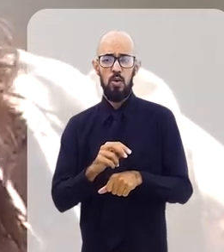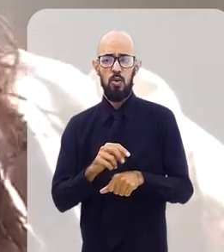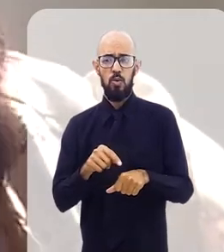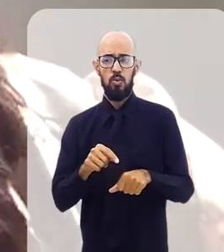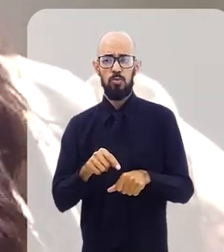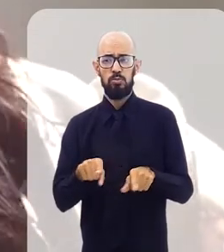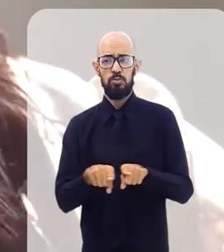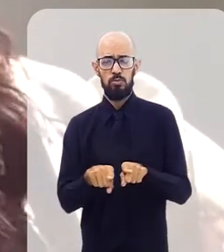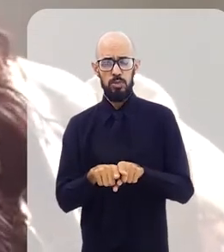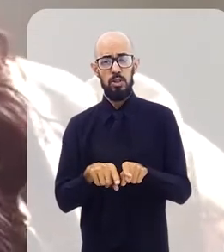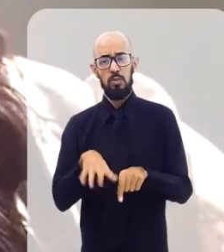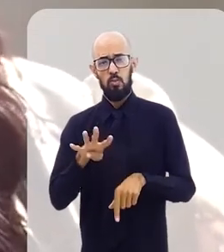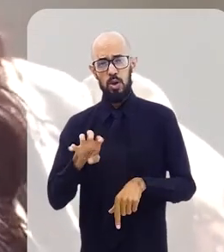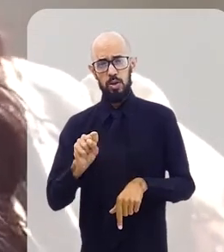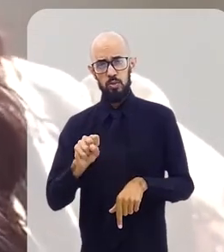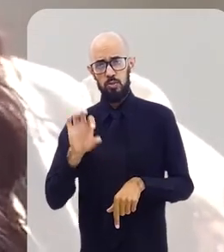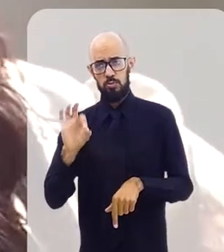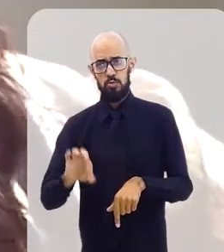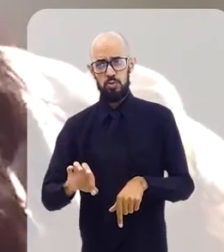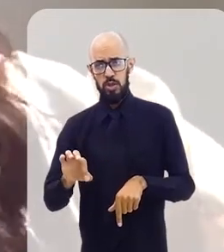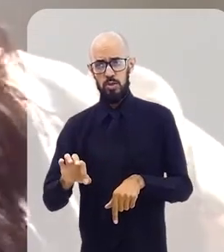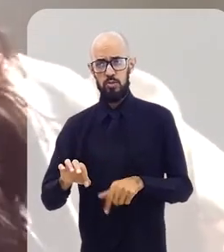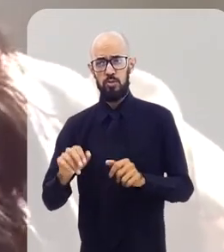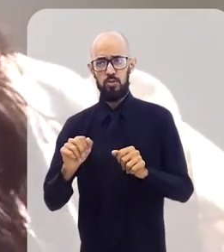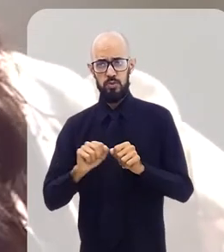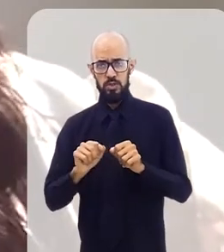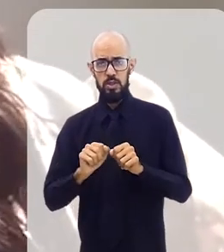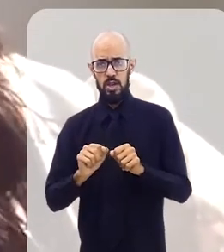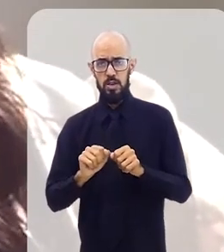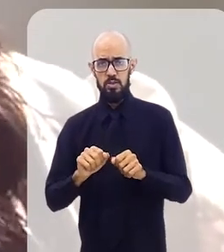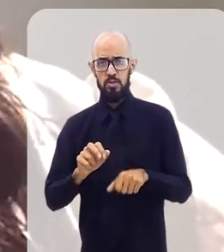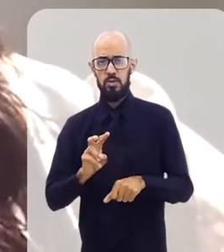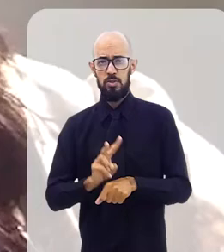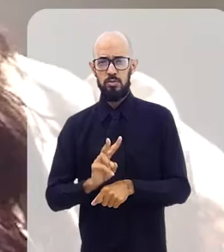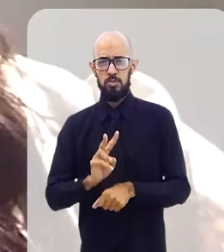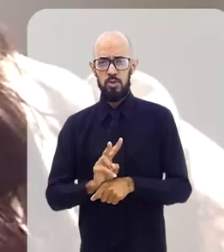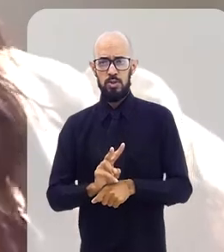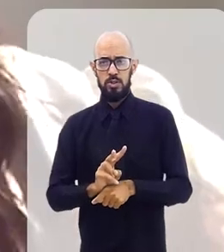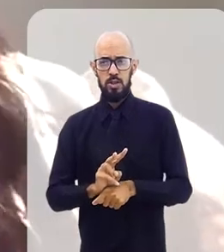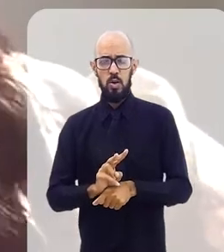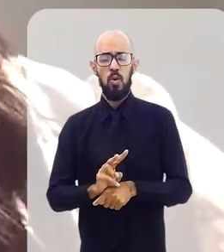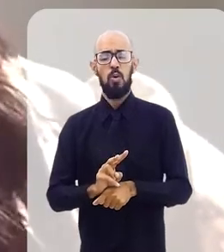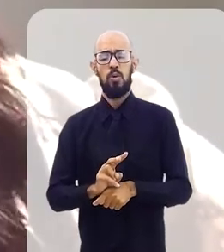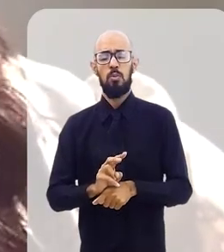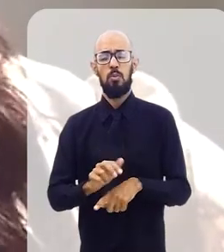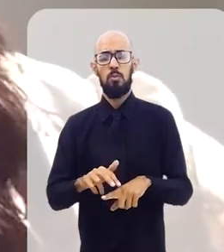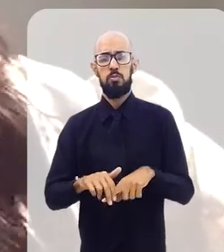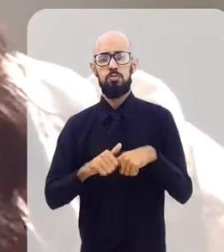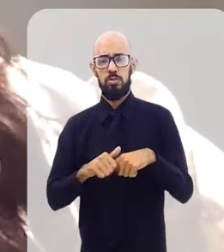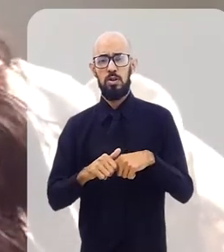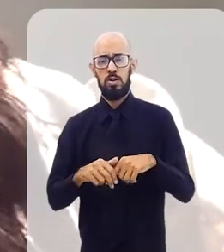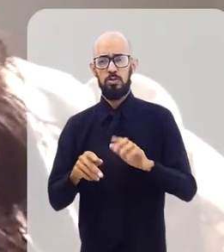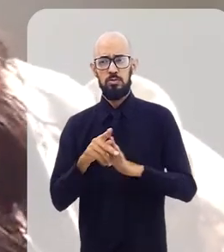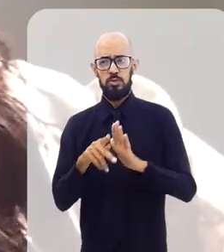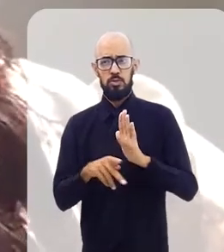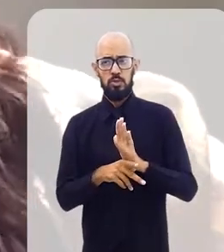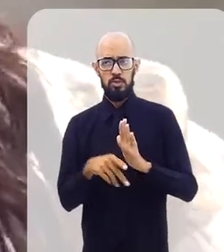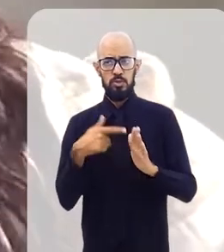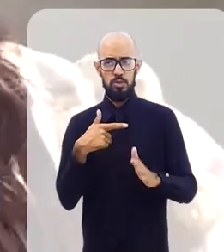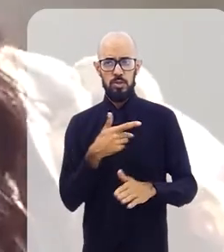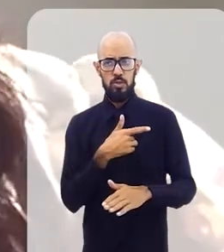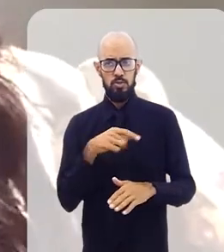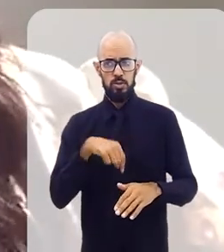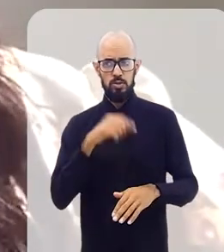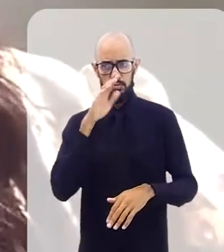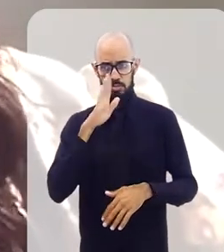gente teve um resultado bom, assim, 48% das empresas falaram quais eram suas medidas de proteção, né? Acho que muito também por conta dos protocolos de saúde